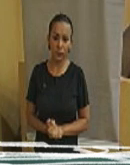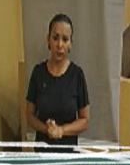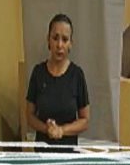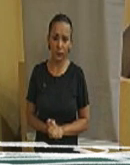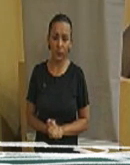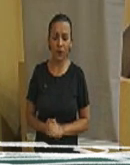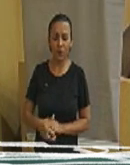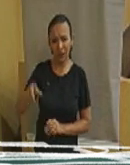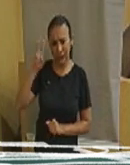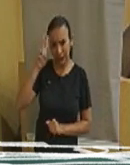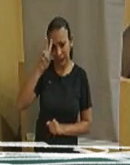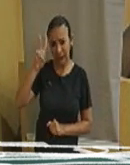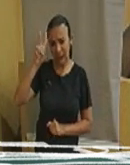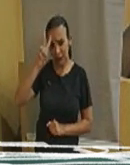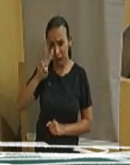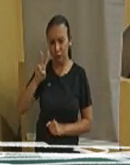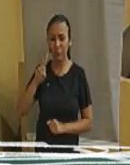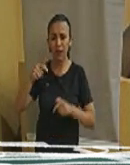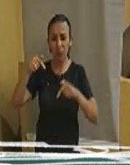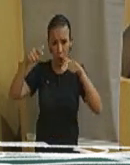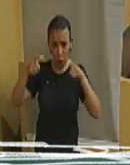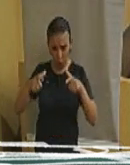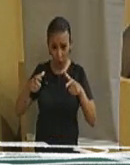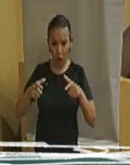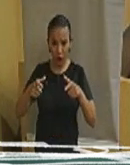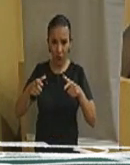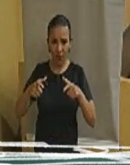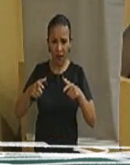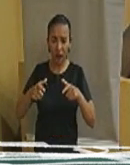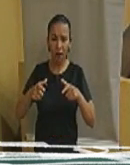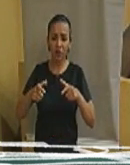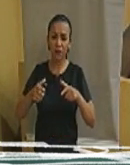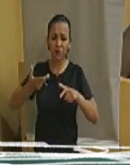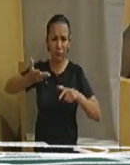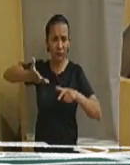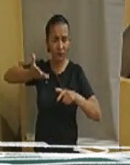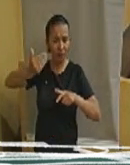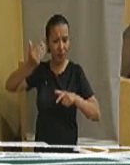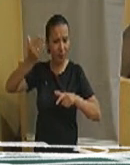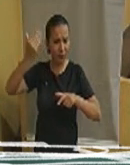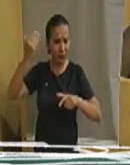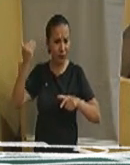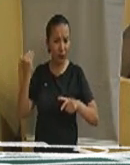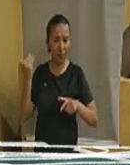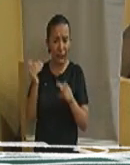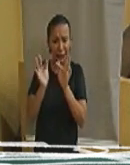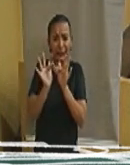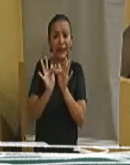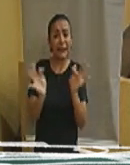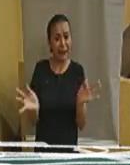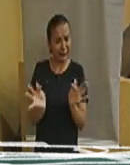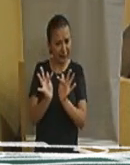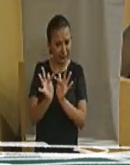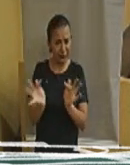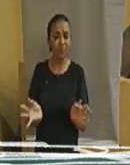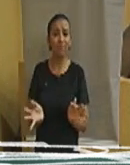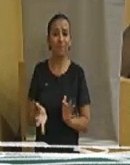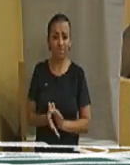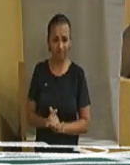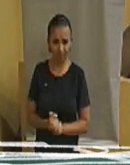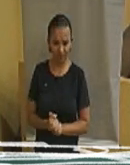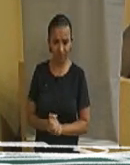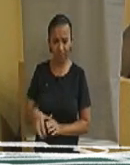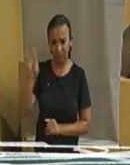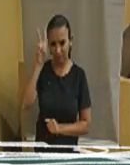Eu me lembro desse auditório em uma época que ele era bem mais modesto do que hoje. Me lembro